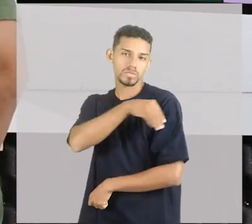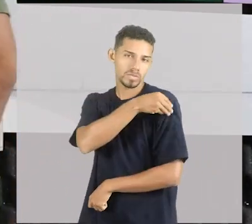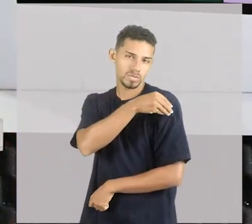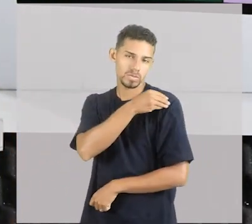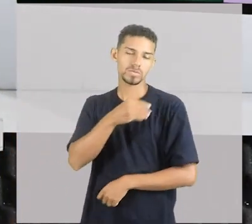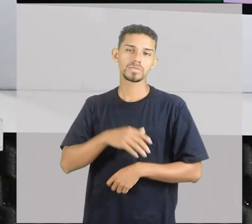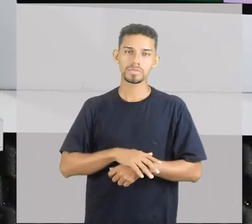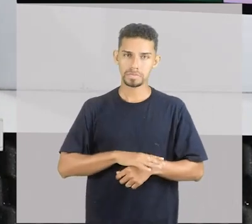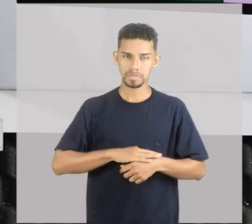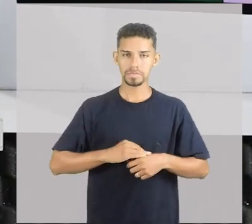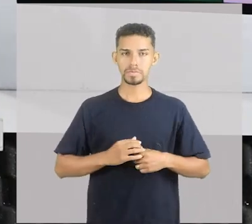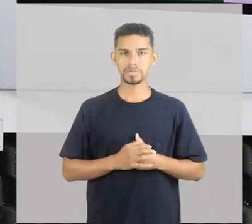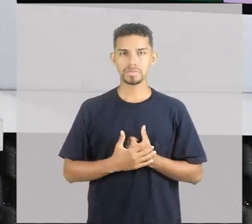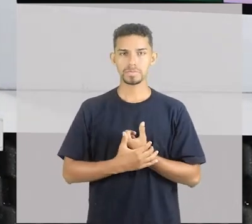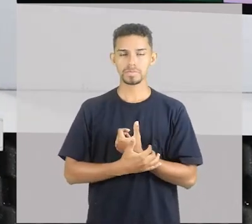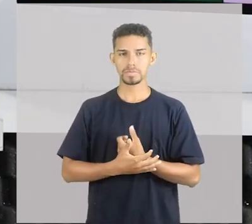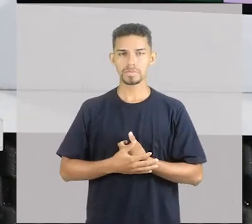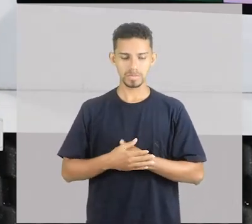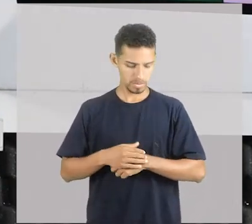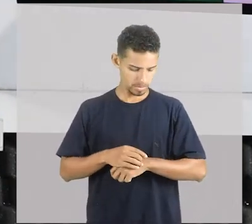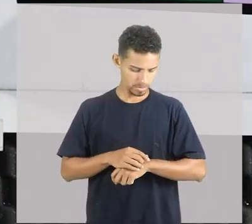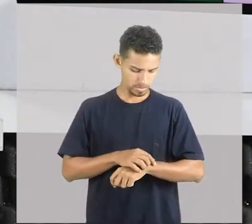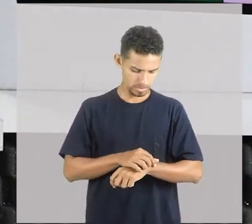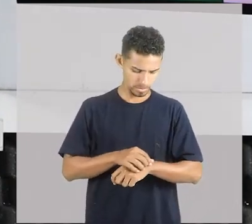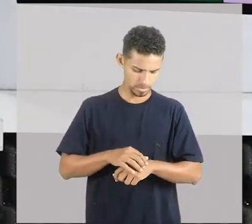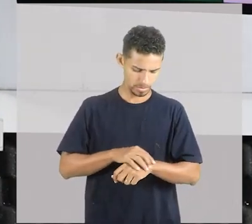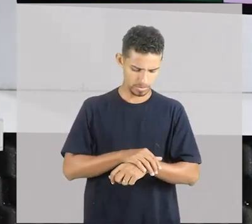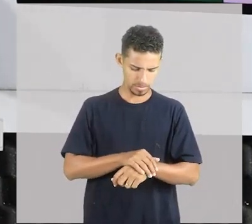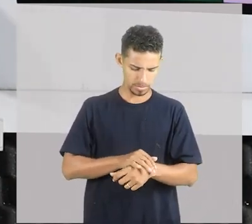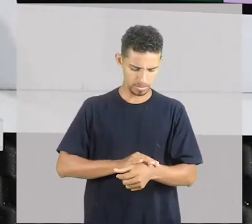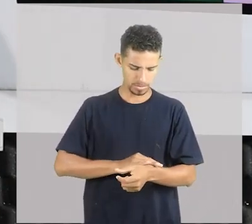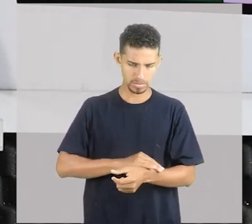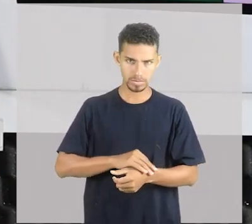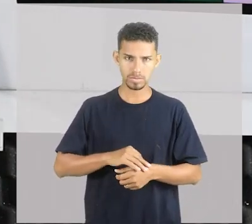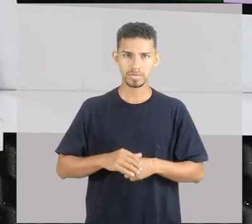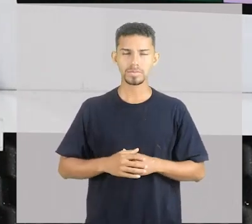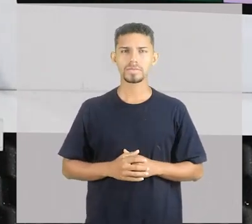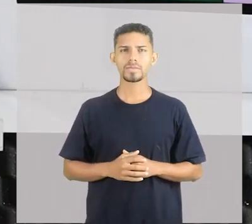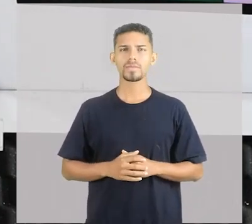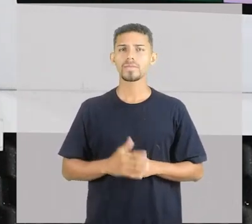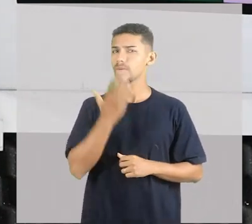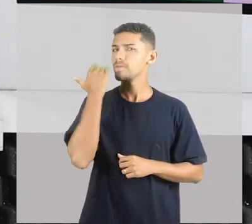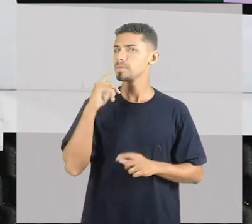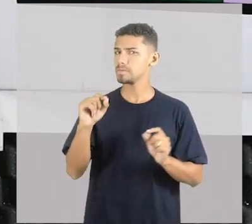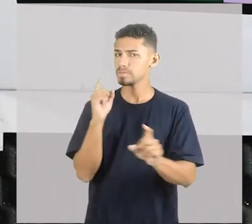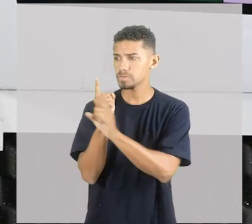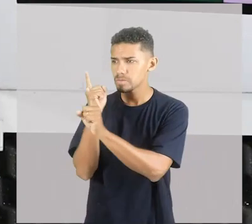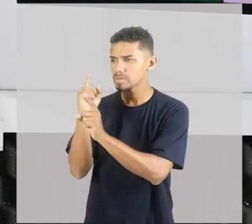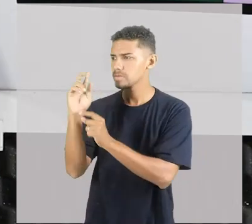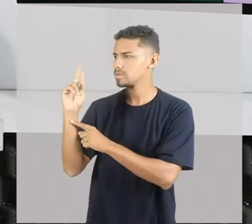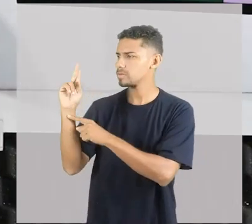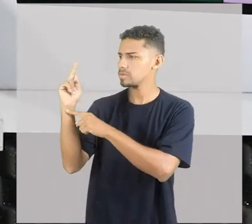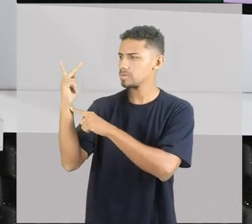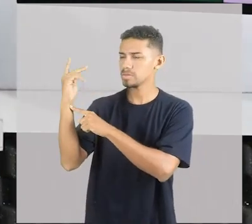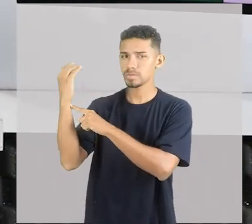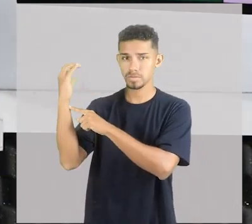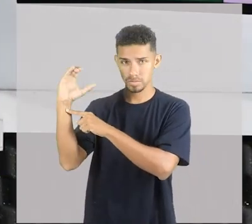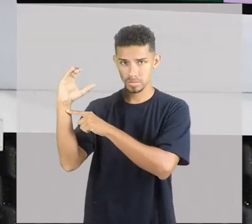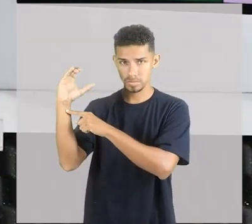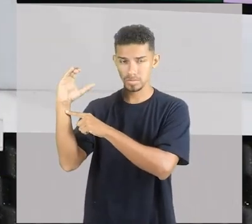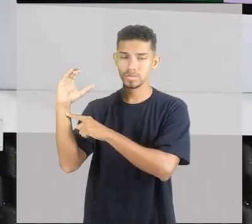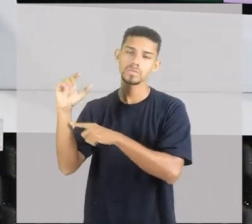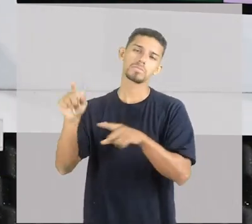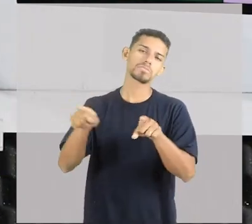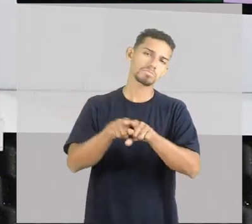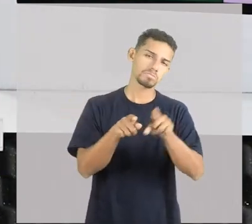certo? Muito bem. Então já sabe identificar um hidrocarboneto, já sabe identificar um álcool.